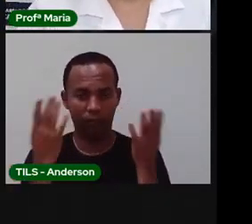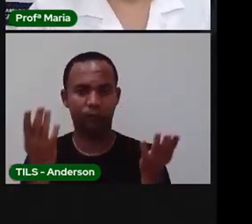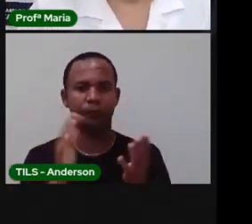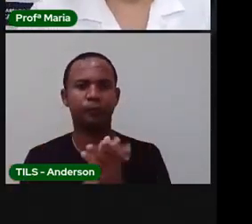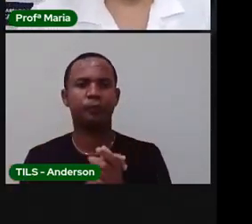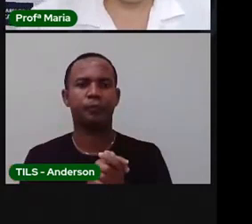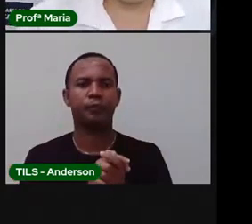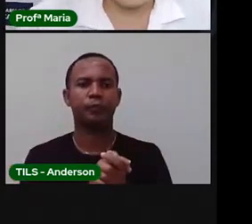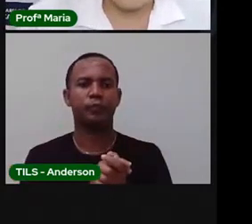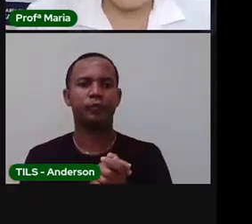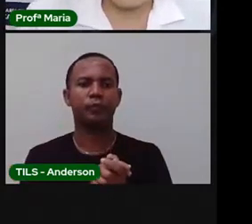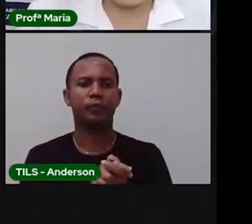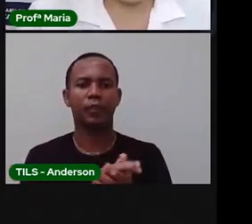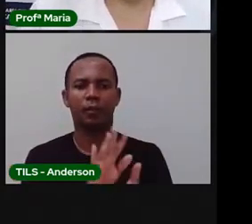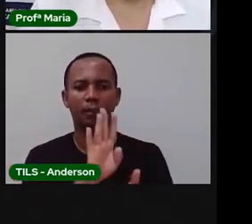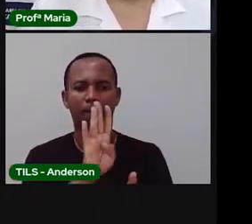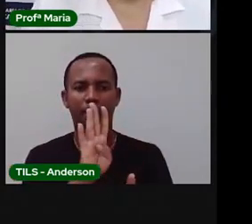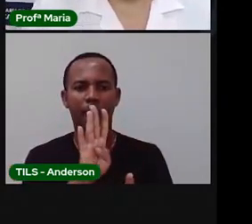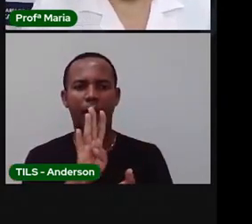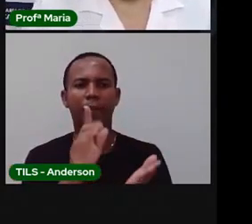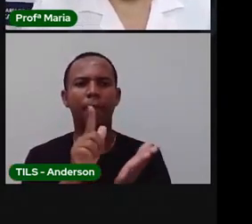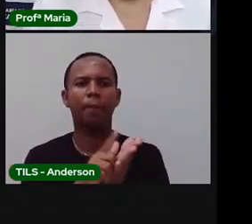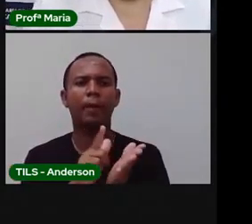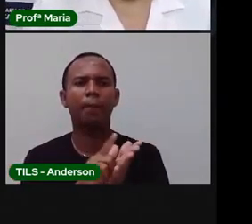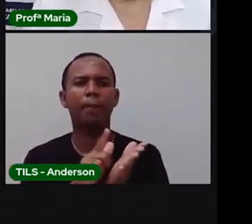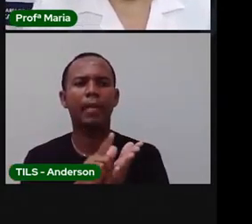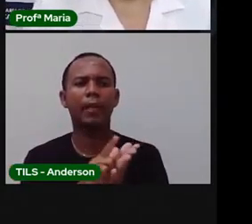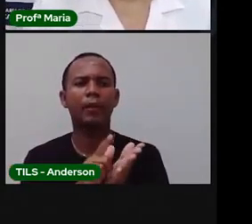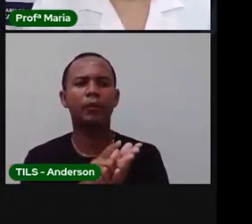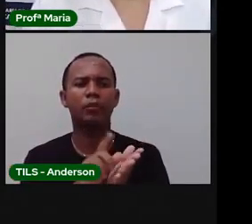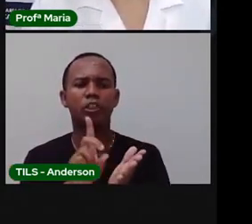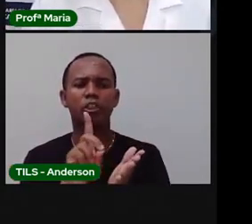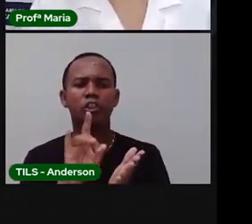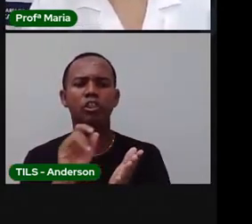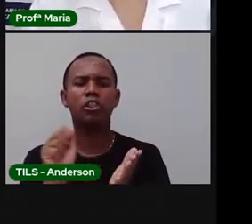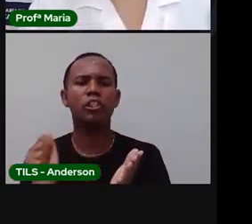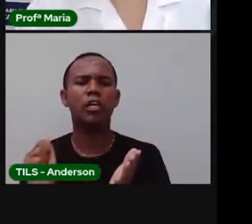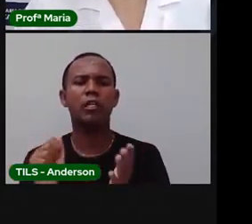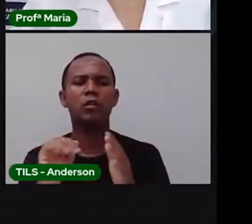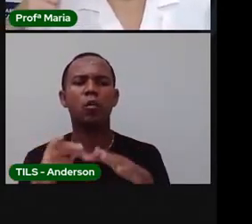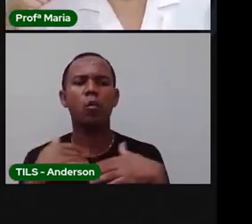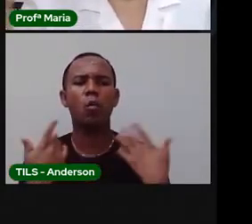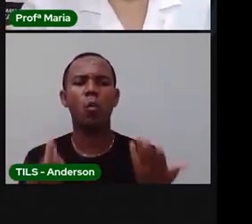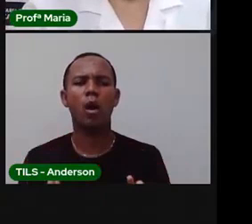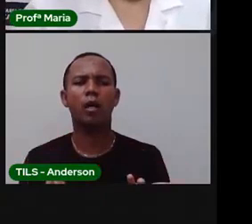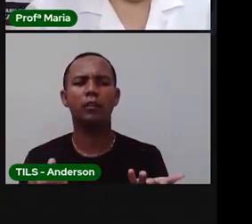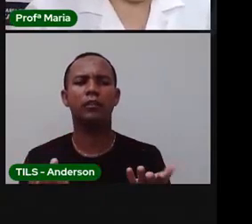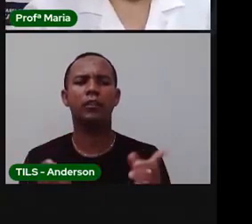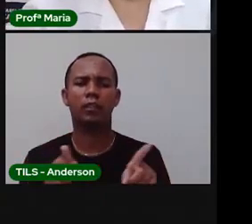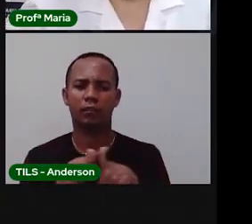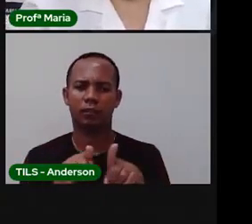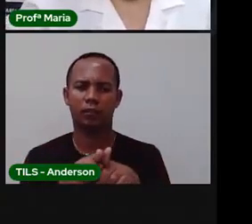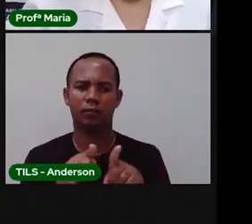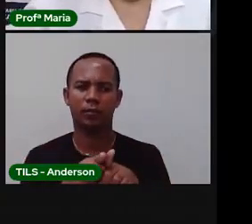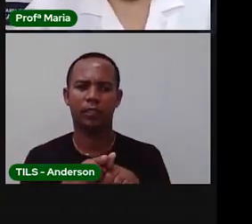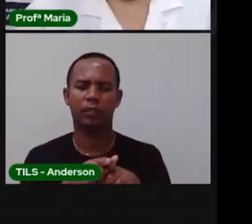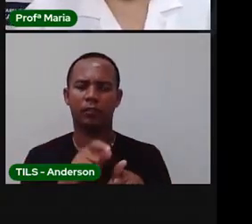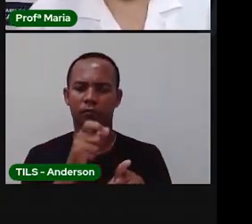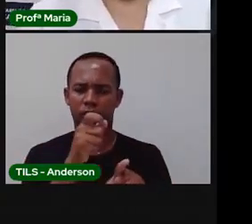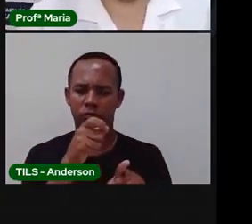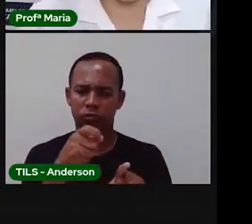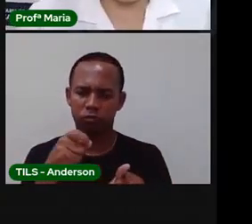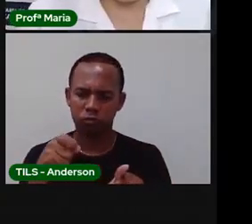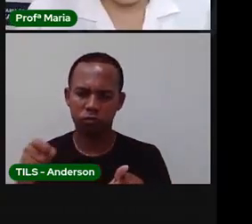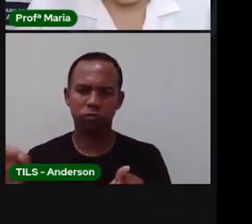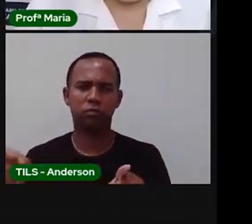2 anos. E o papel, quantos dias, né? Bom, aí você vai escrever também com letrinhas ou por extenso, como